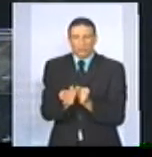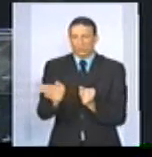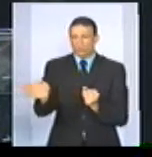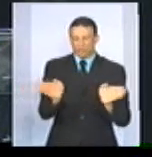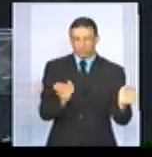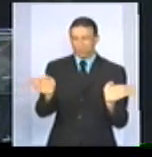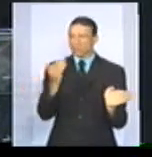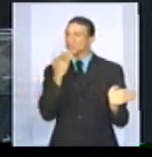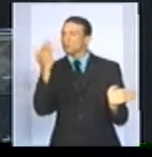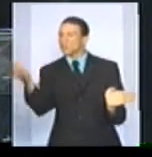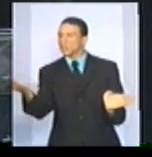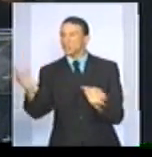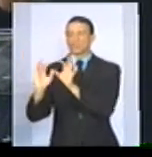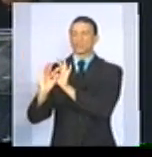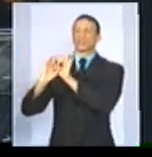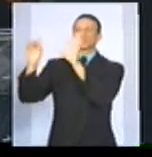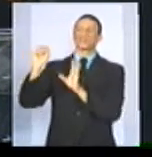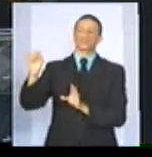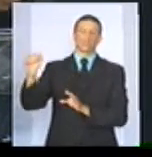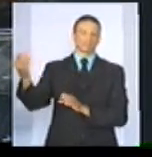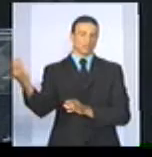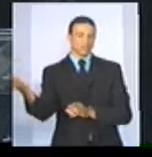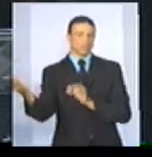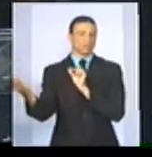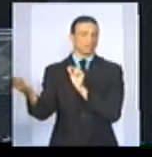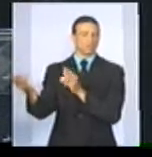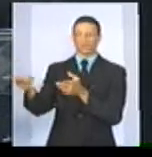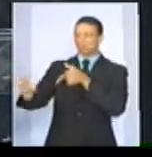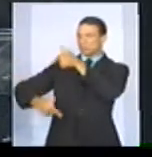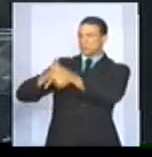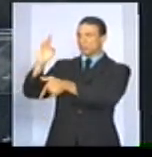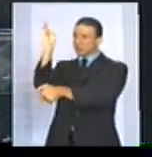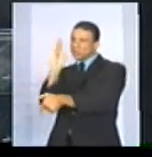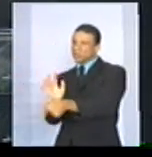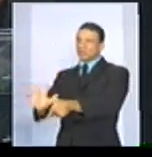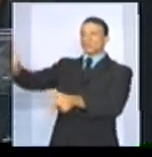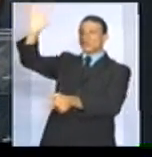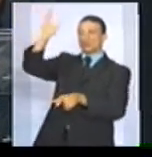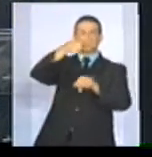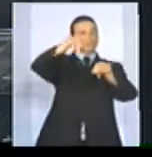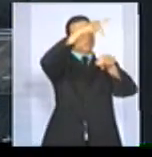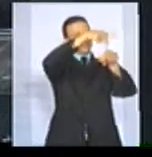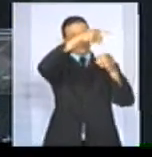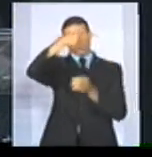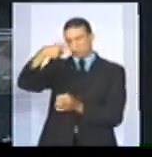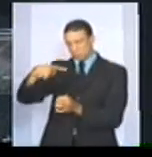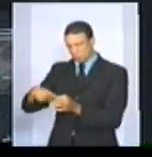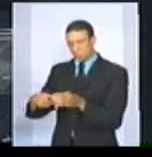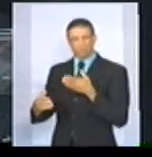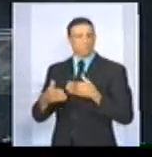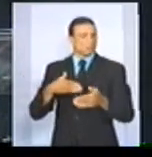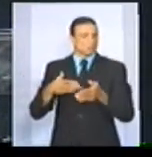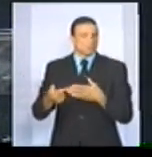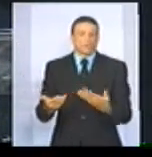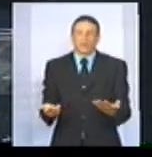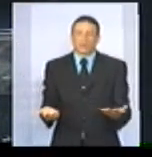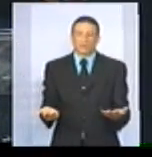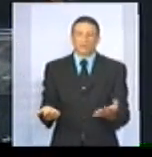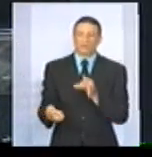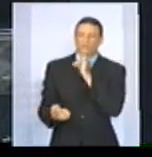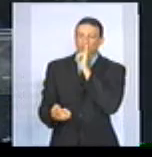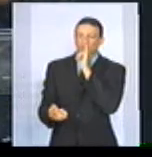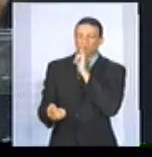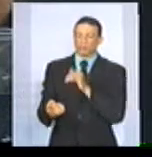concessão e autorização do ponto de vista da dinâmica de mercado, seja nacional seja local, porque ele eventualmente deterá